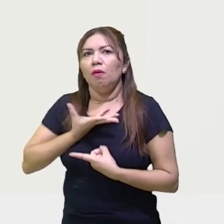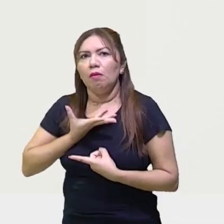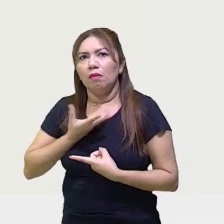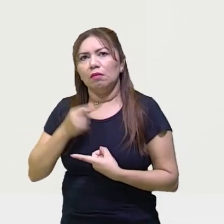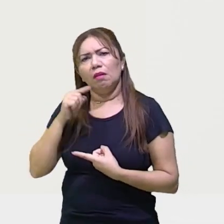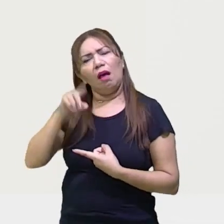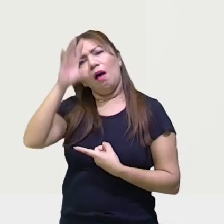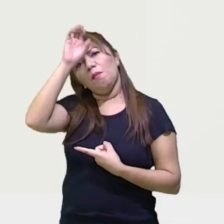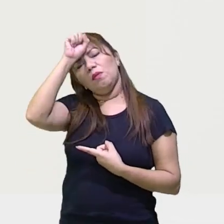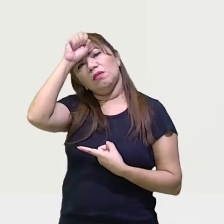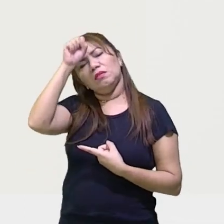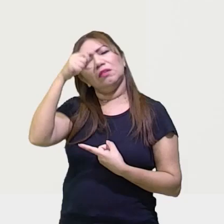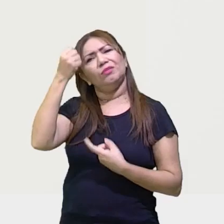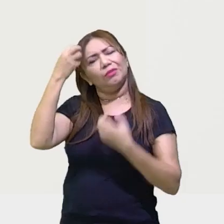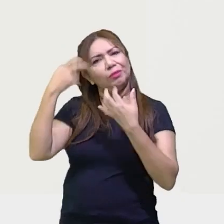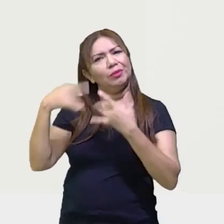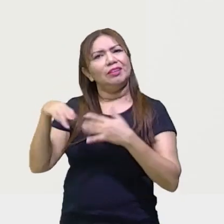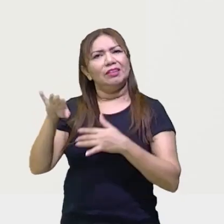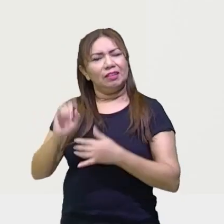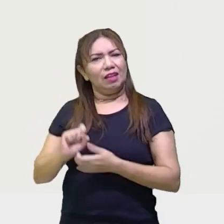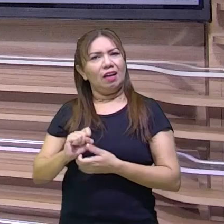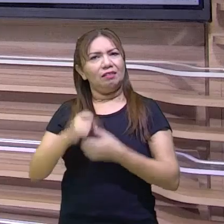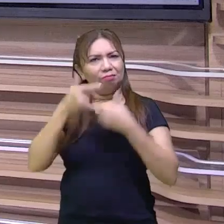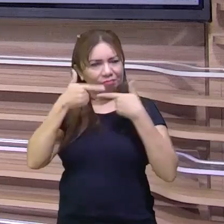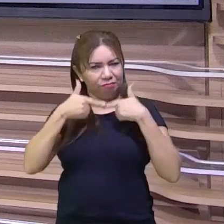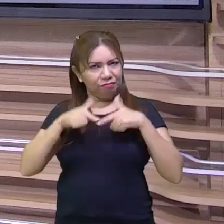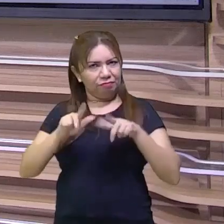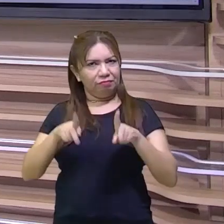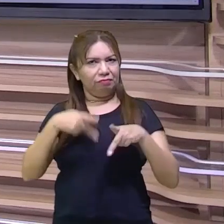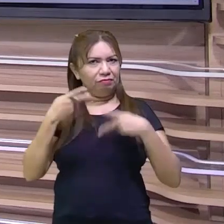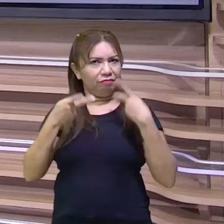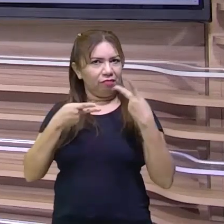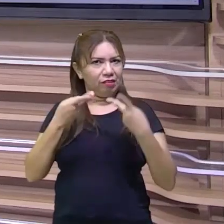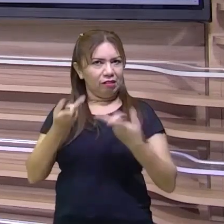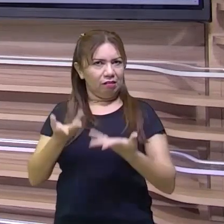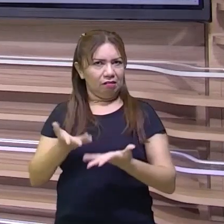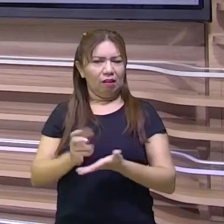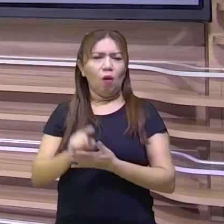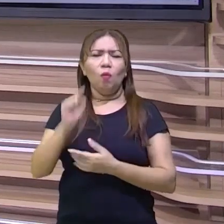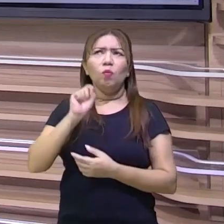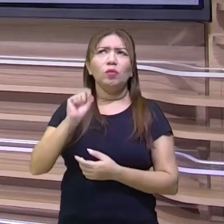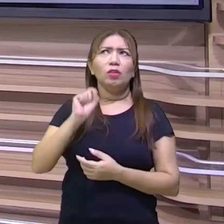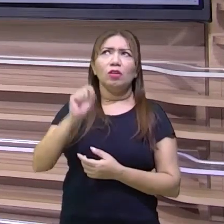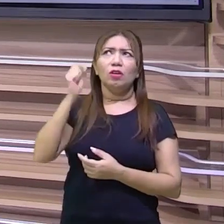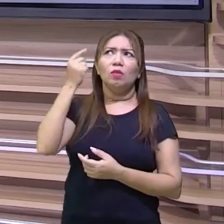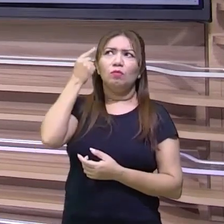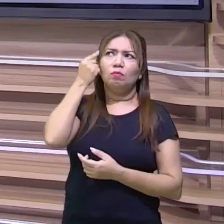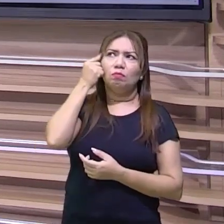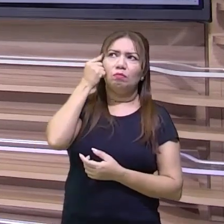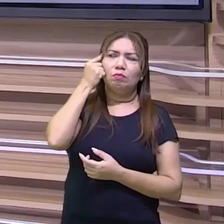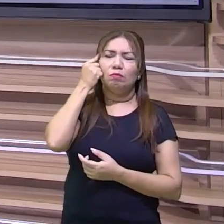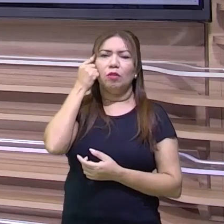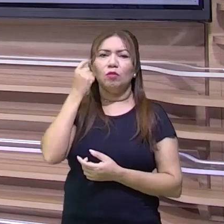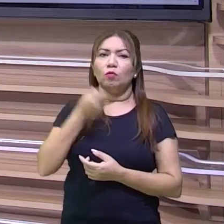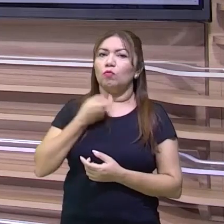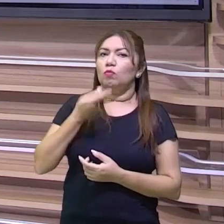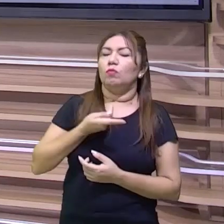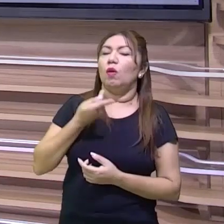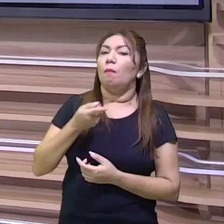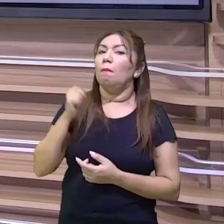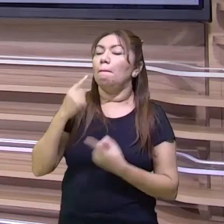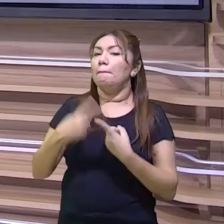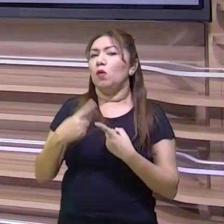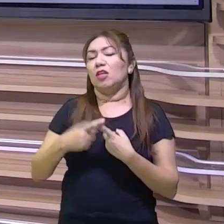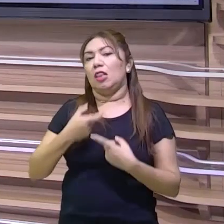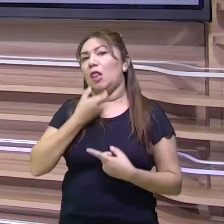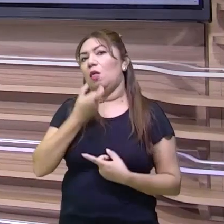deixa eu explicar um pouquinho para vocês essa situação de língua falada. O que eu penso? Quando eu digo língua falada, porque na